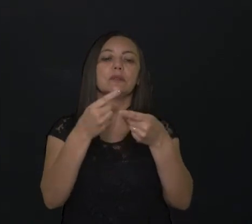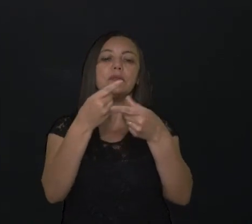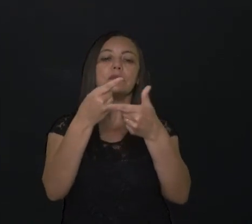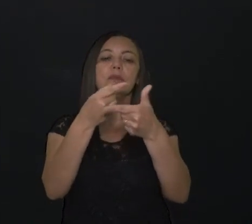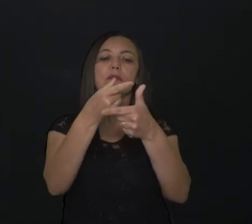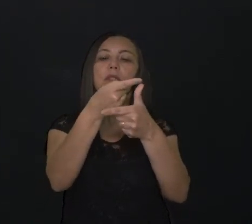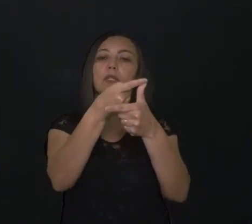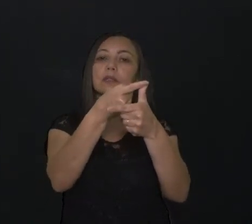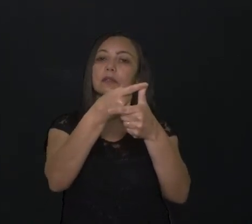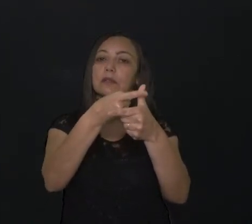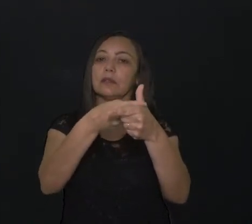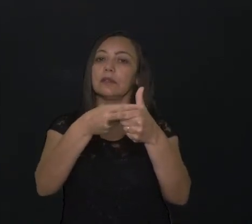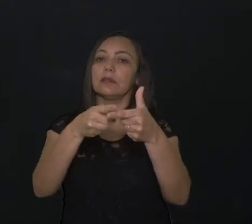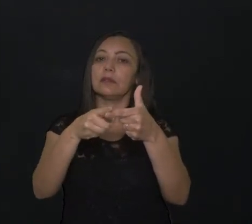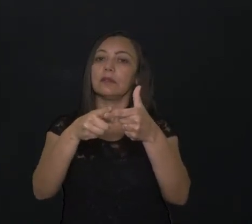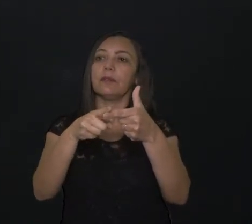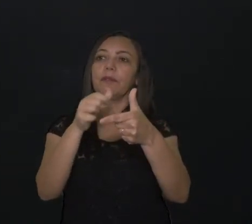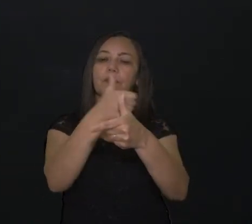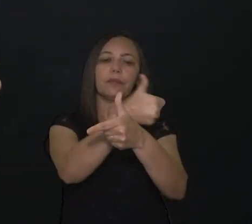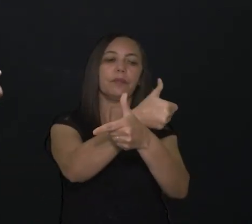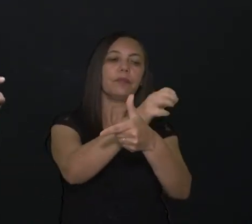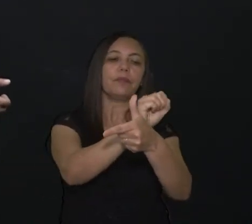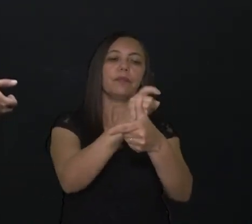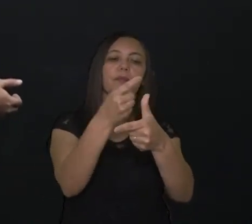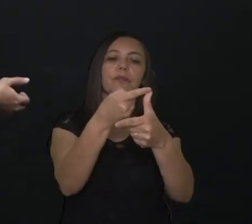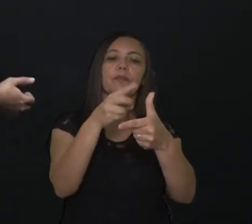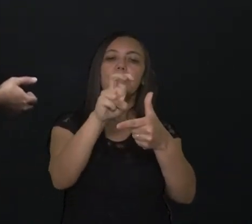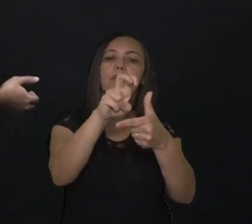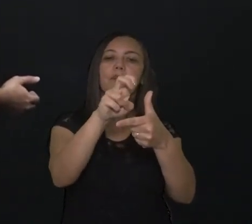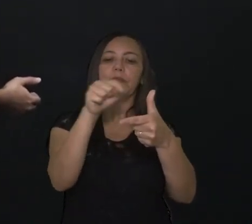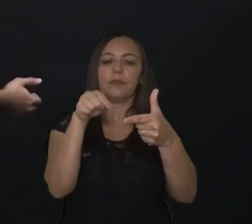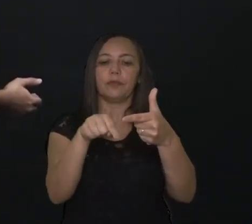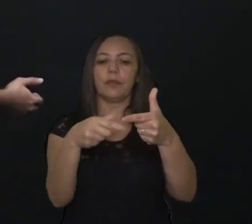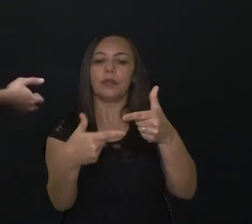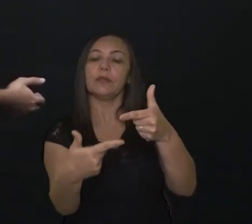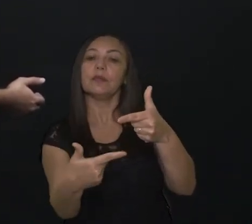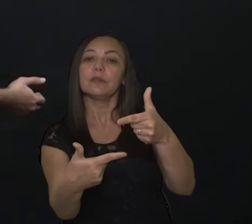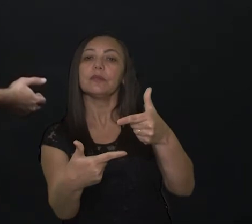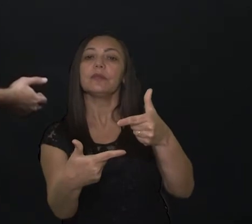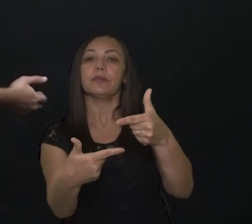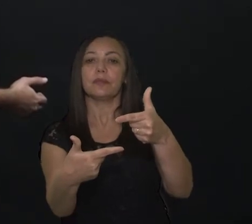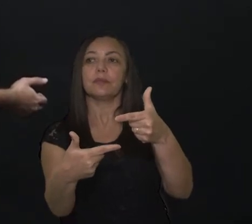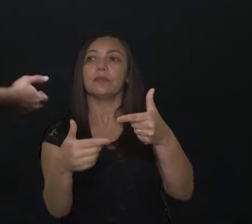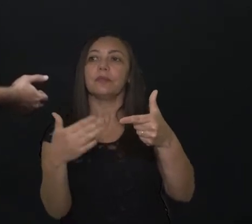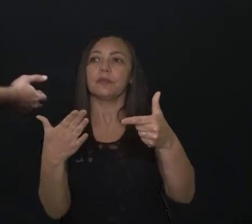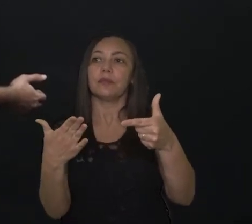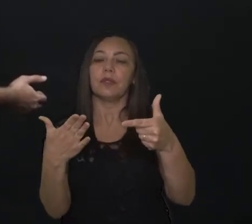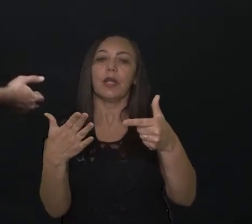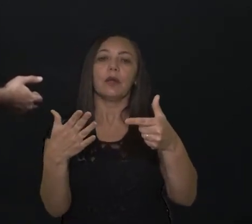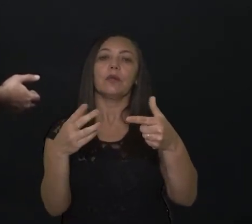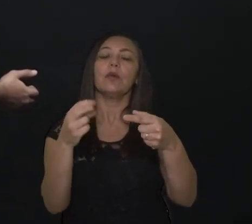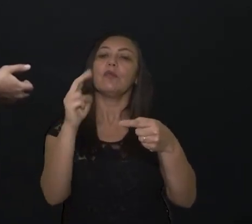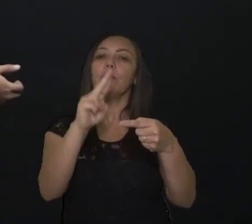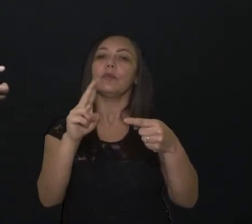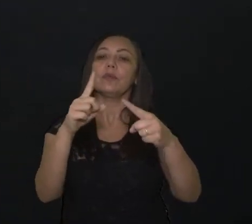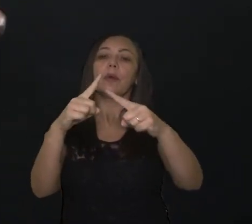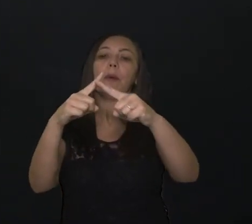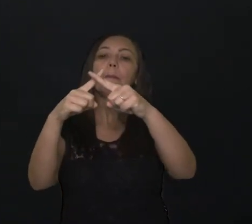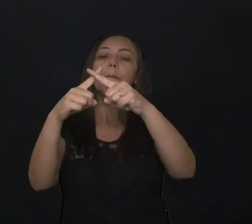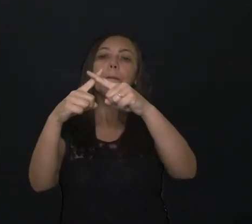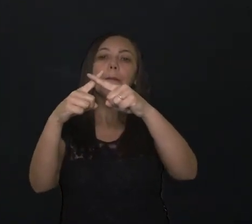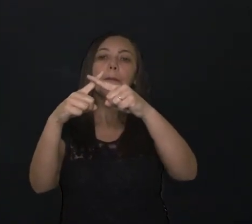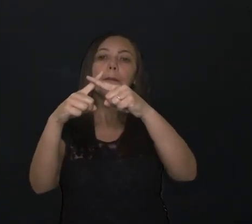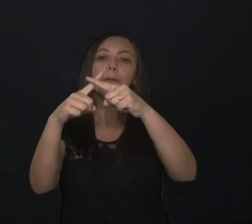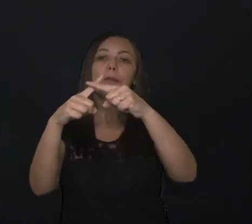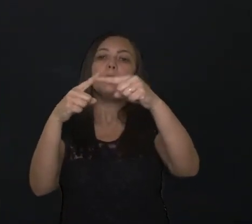divisão pelo denominador. 10 dividido por 5 é igual a 2. Então, aqui eu vou multiplicar